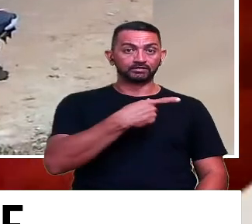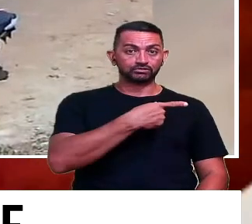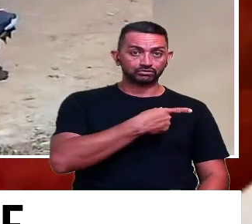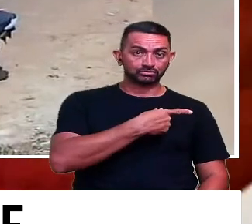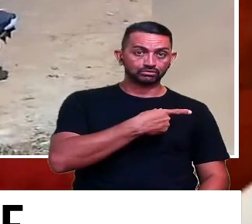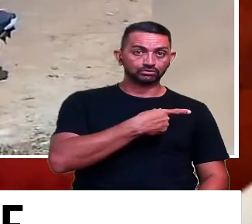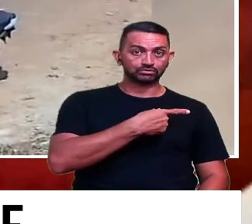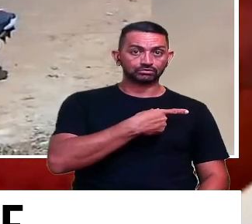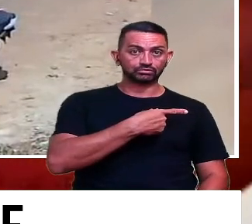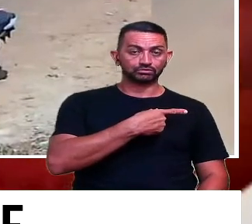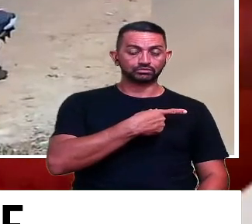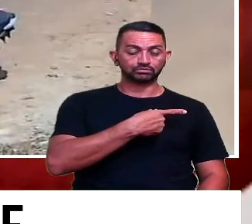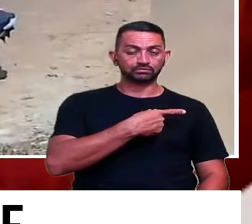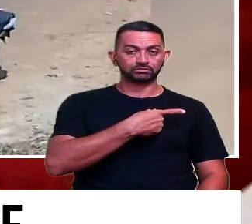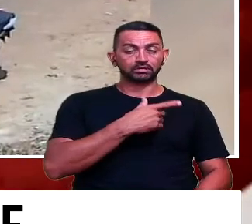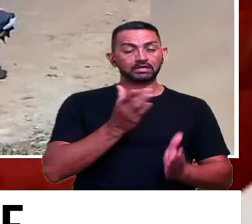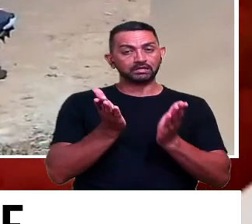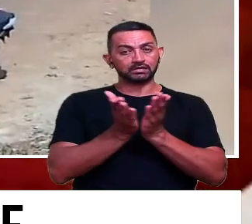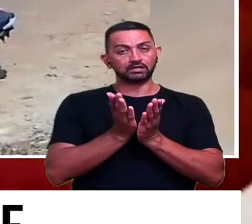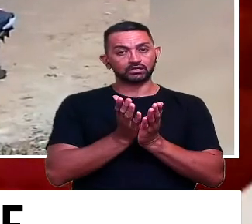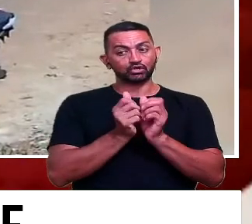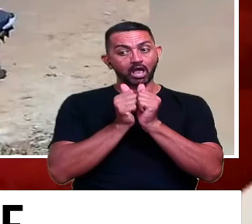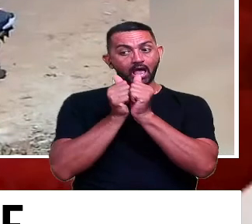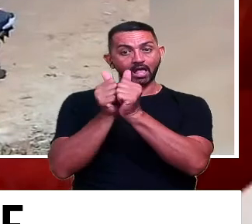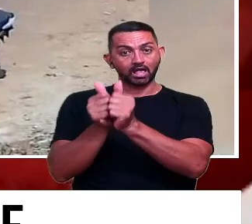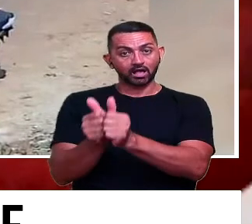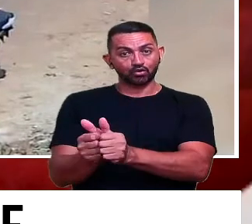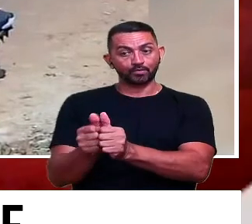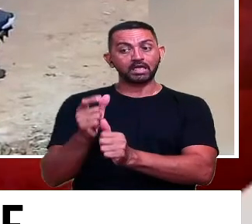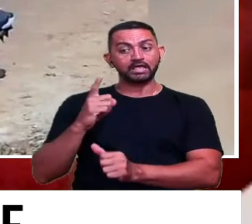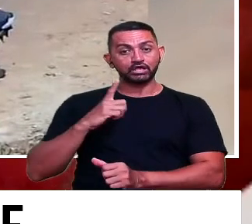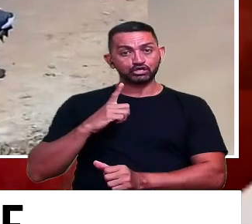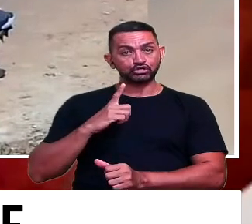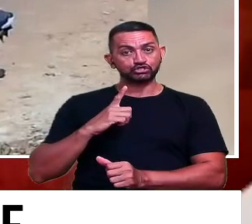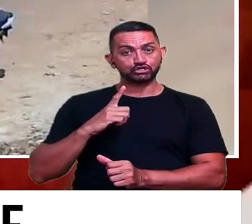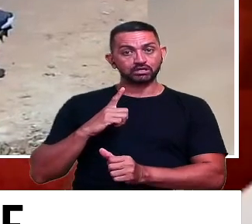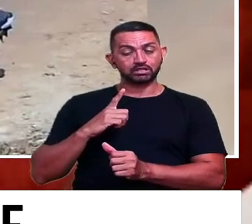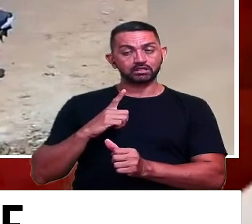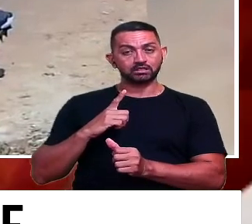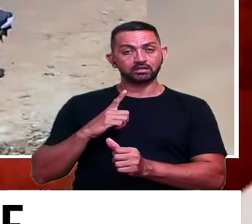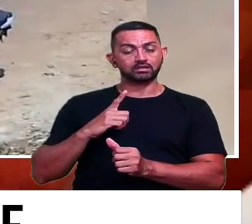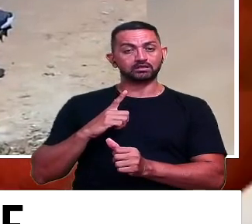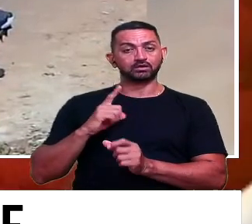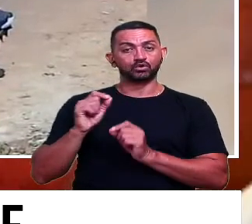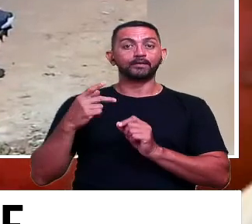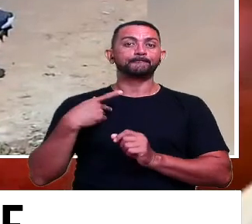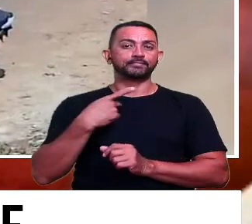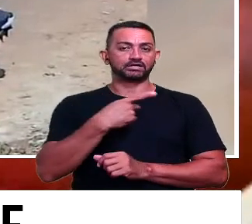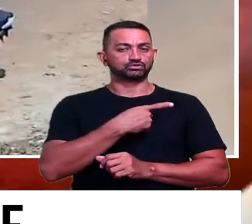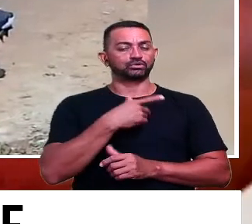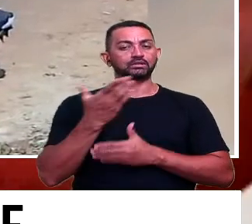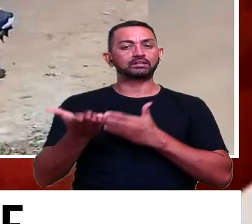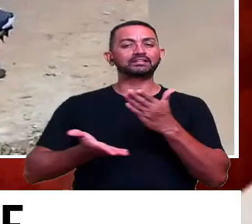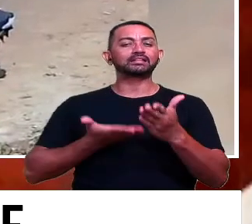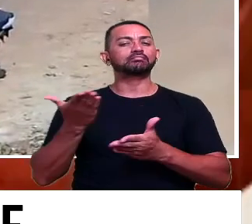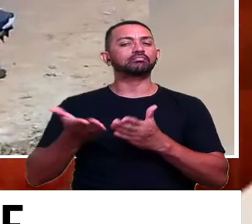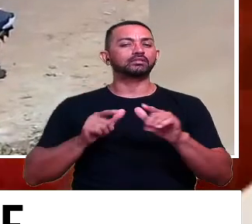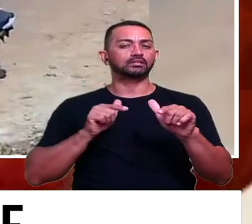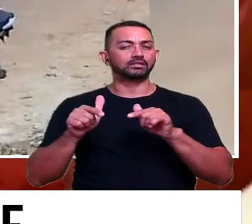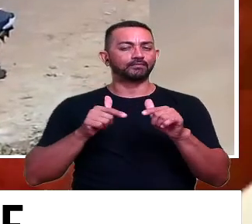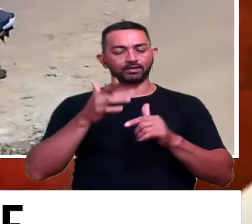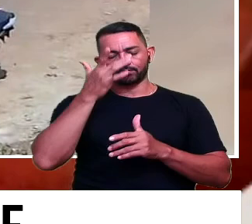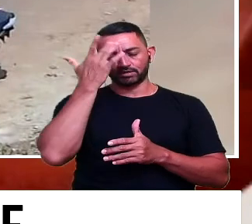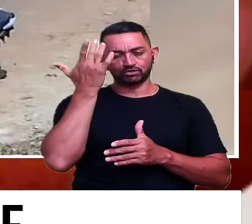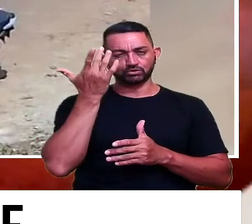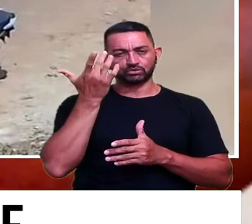um pastor evangélico fosse acompanhando ele no local o deixado né que é um pastor que trabalha com tratamento